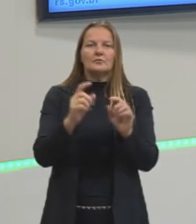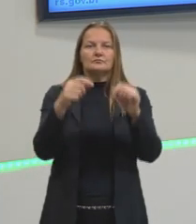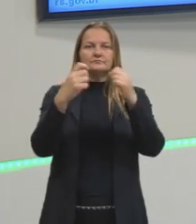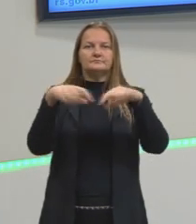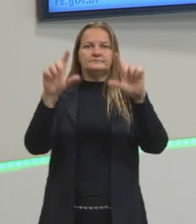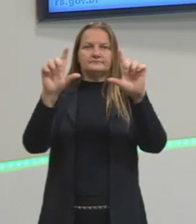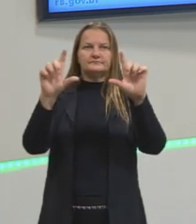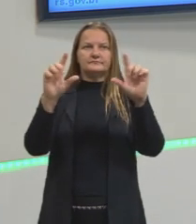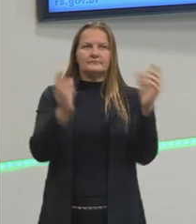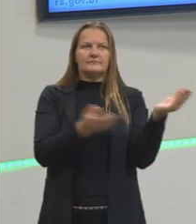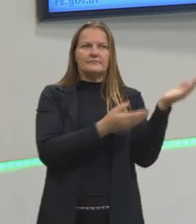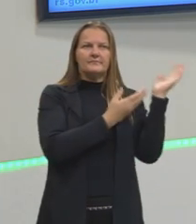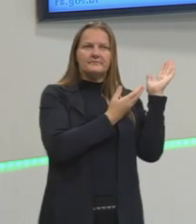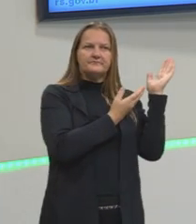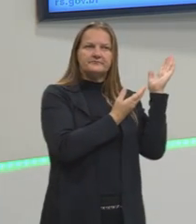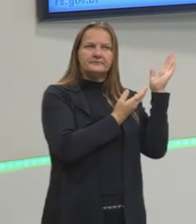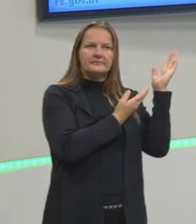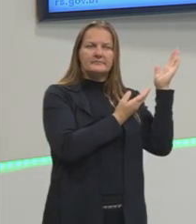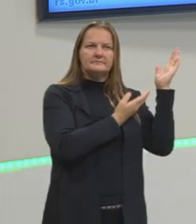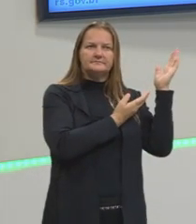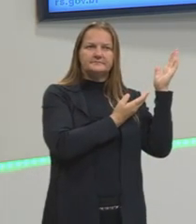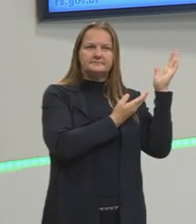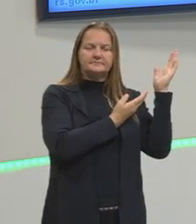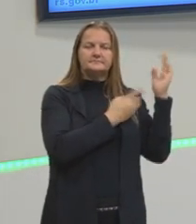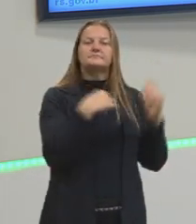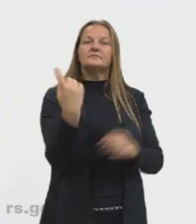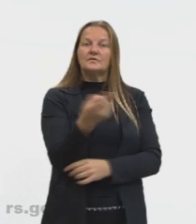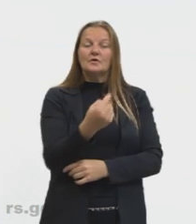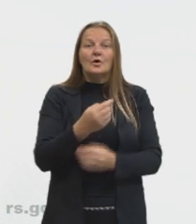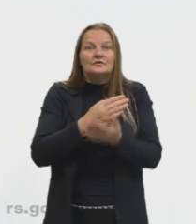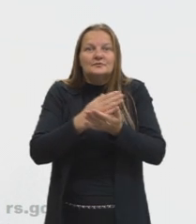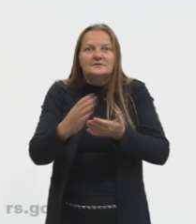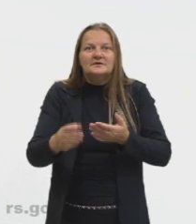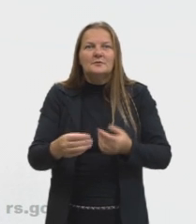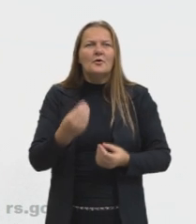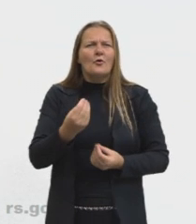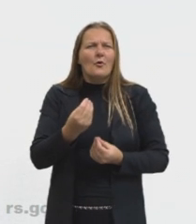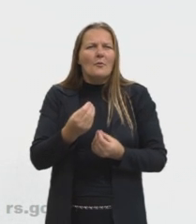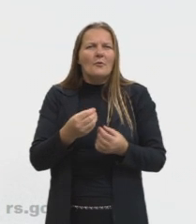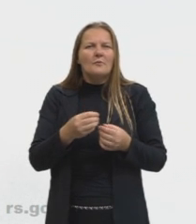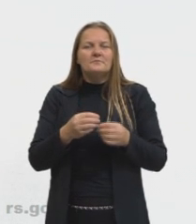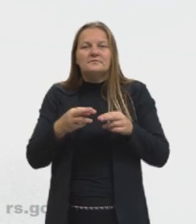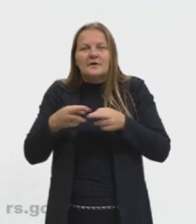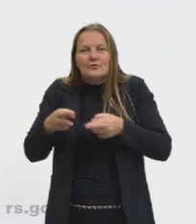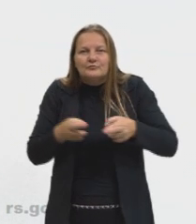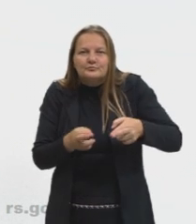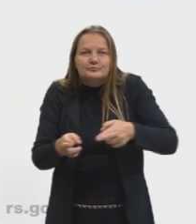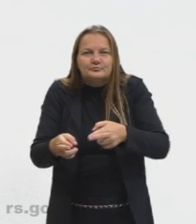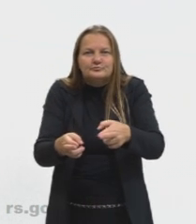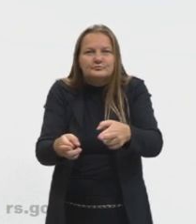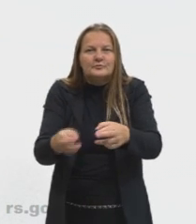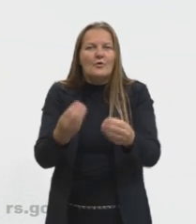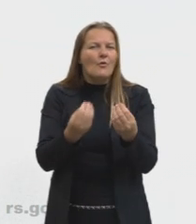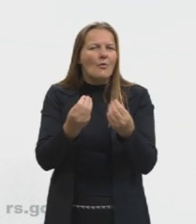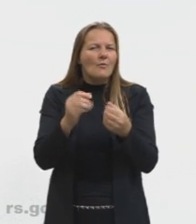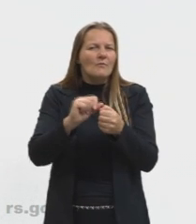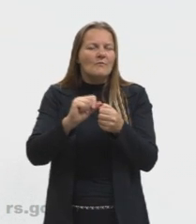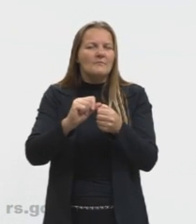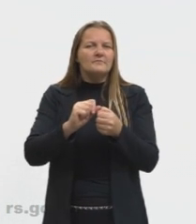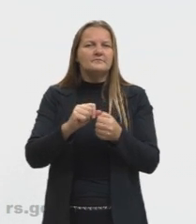tá olha lá ó e aí Nós entramos no na parte do Rio vamos entrar nessa parte aí né da